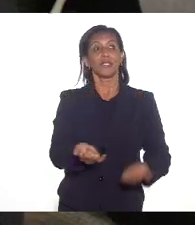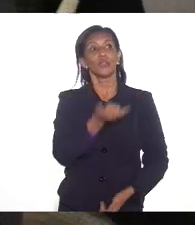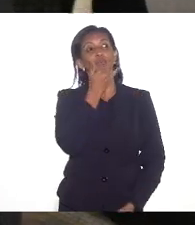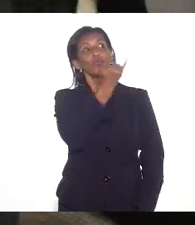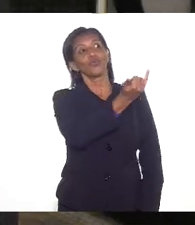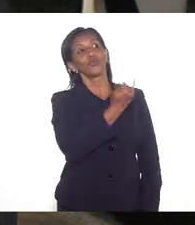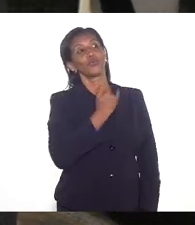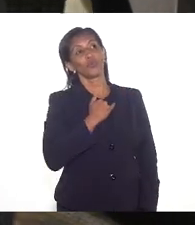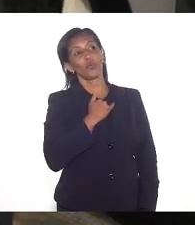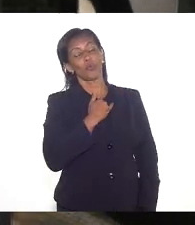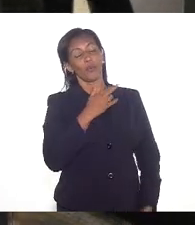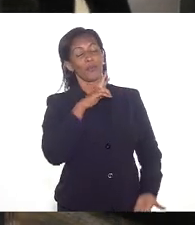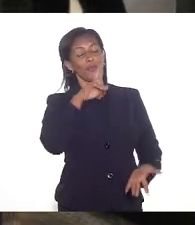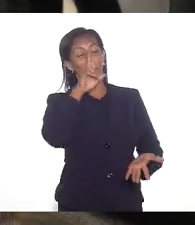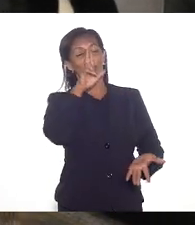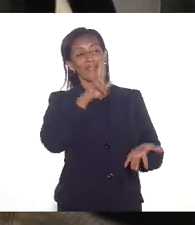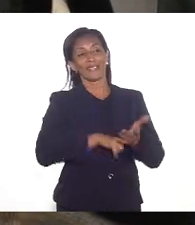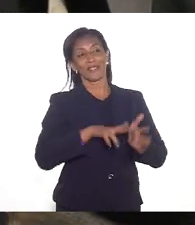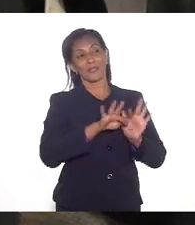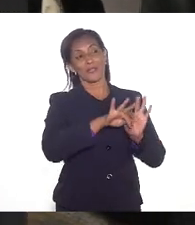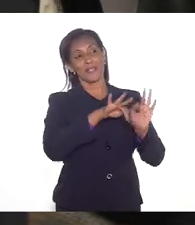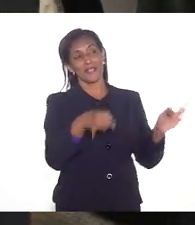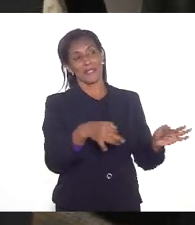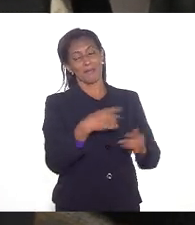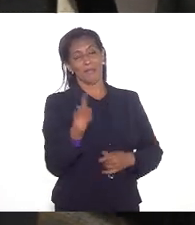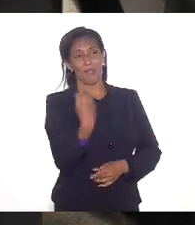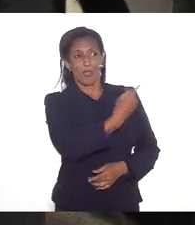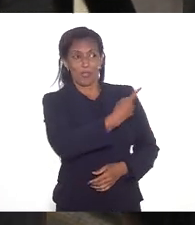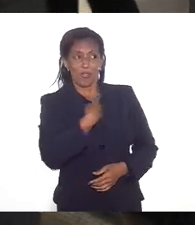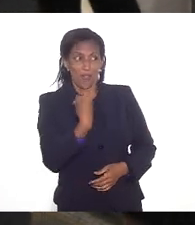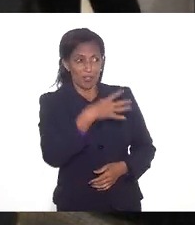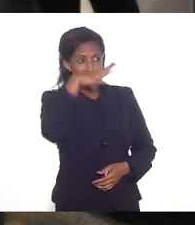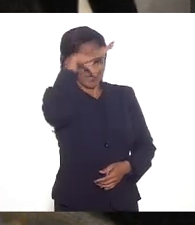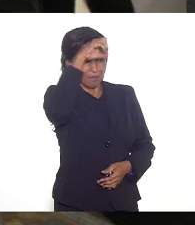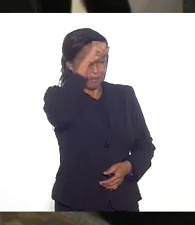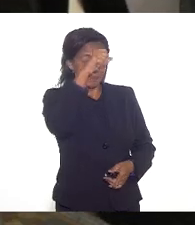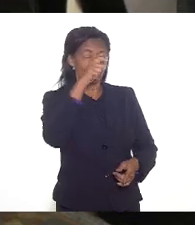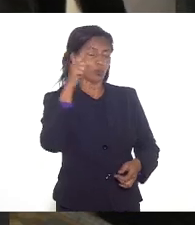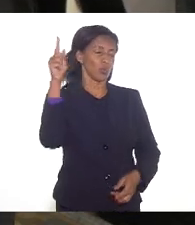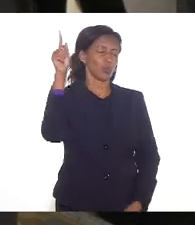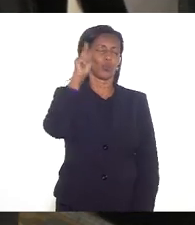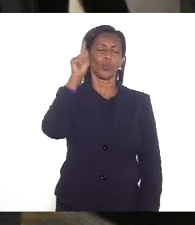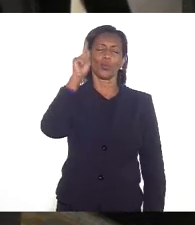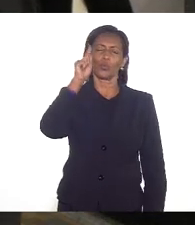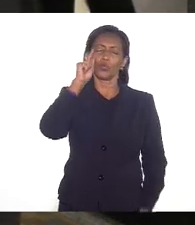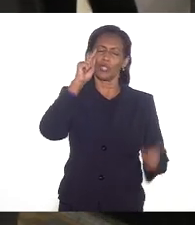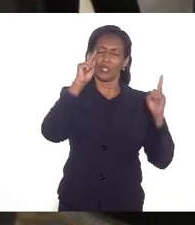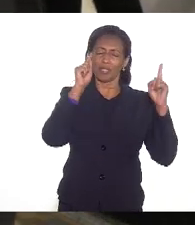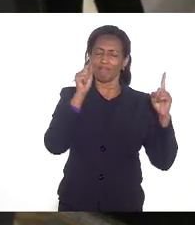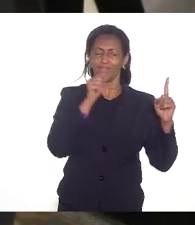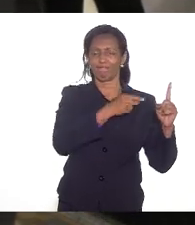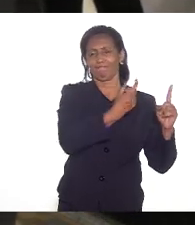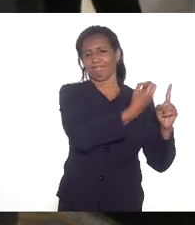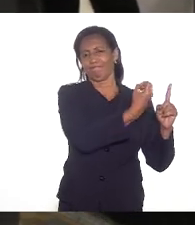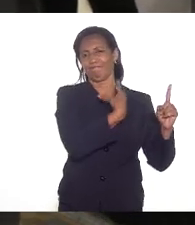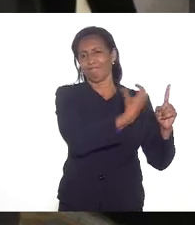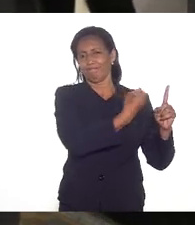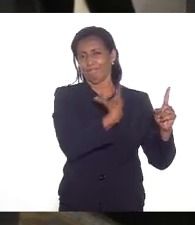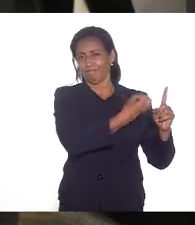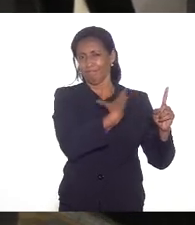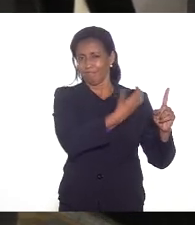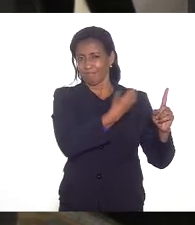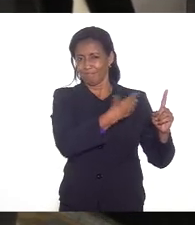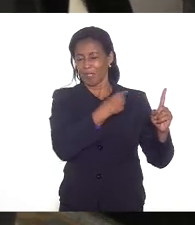de desculpa uma razão muito simples nós é que aprendemos todos os dias com o seu ensinamento